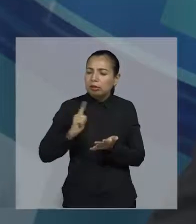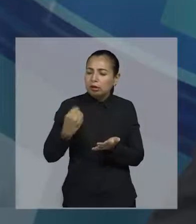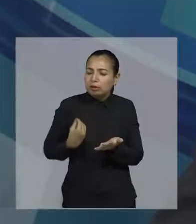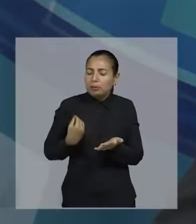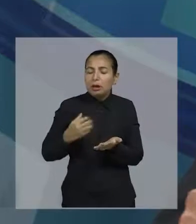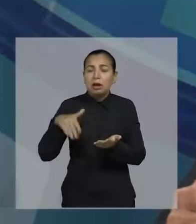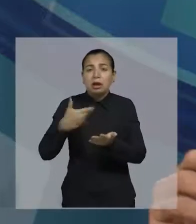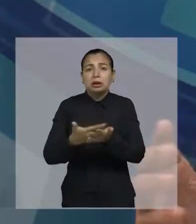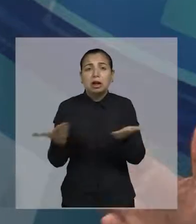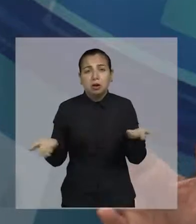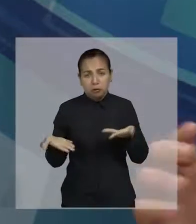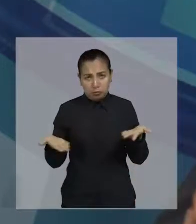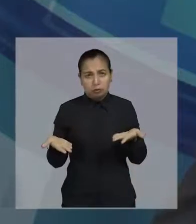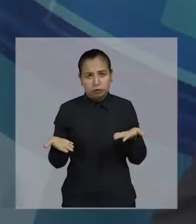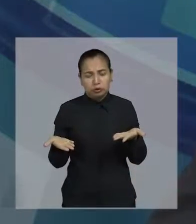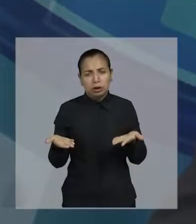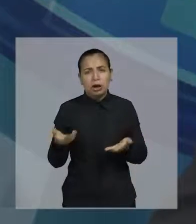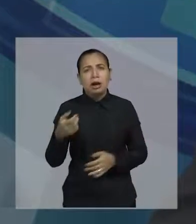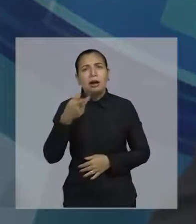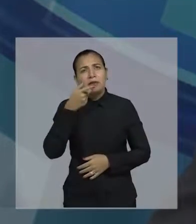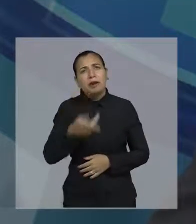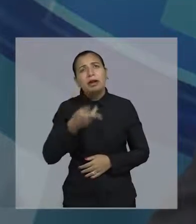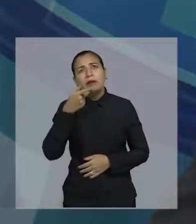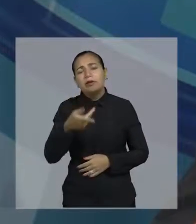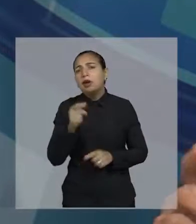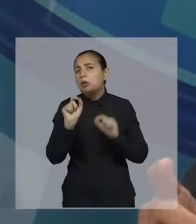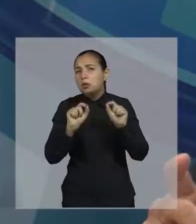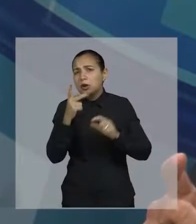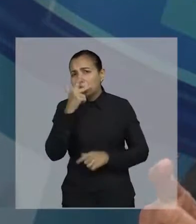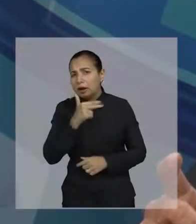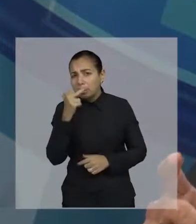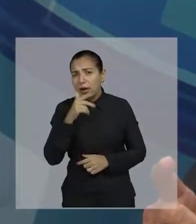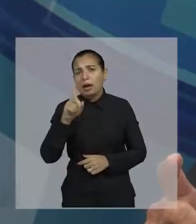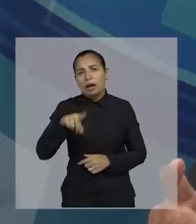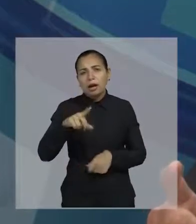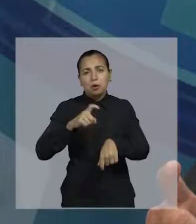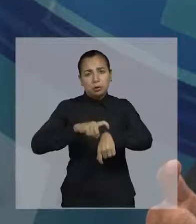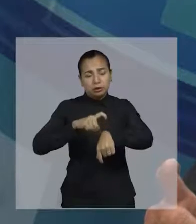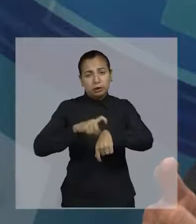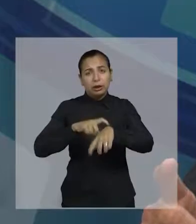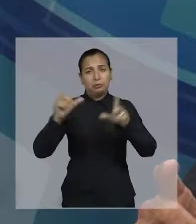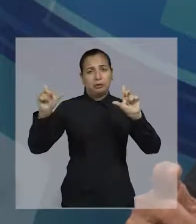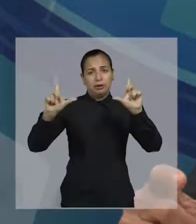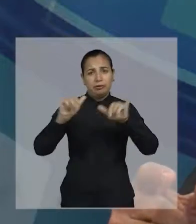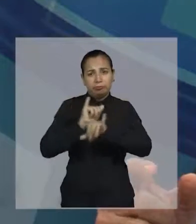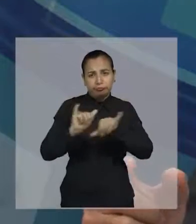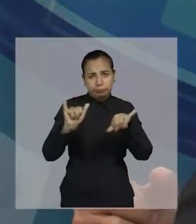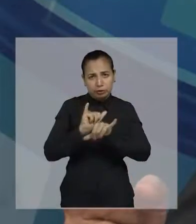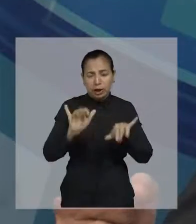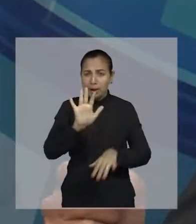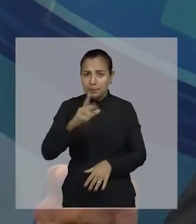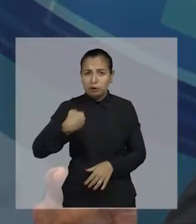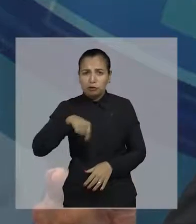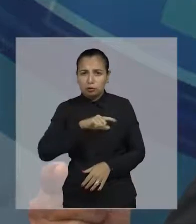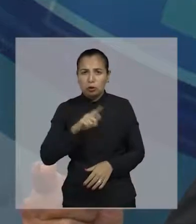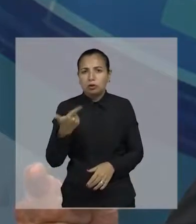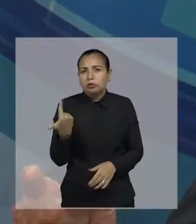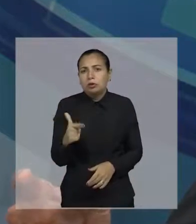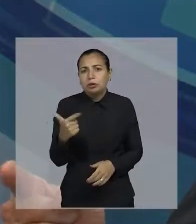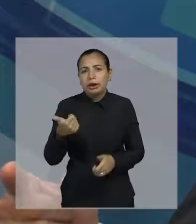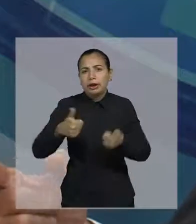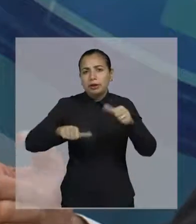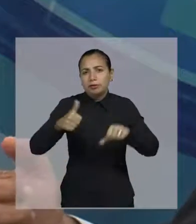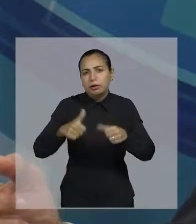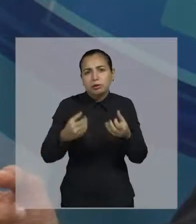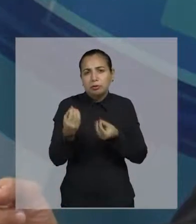presentes? Está se falando muito no tempo de televisão, mas ainda não temos uma avaliação do impacto e do